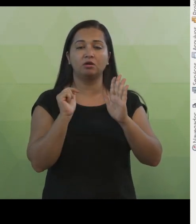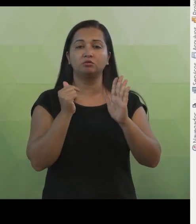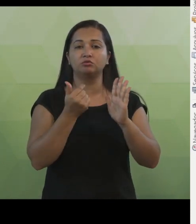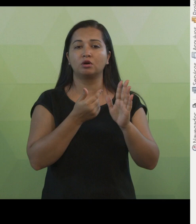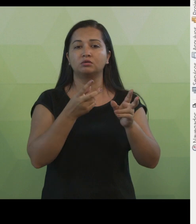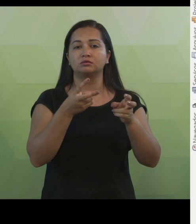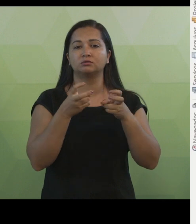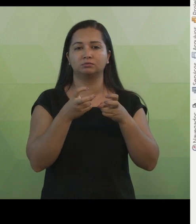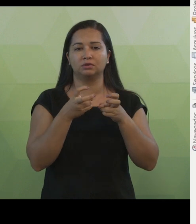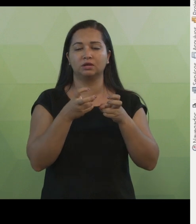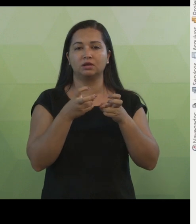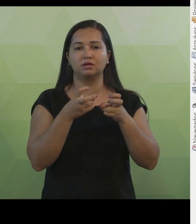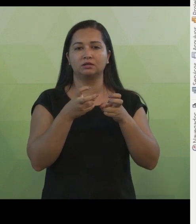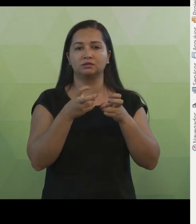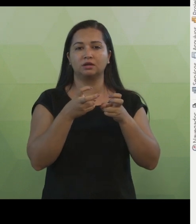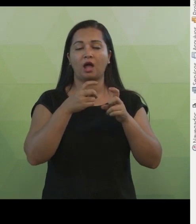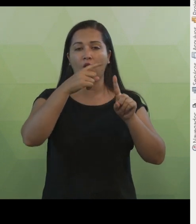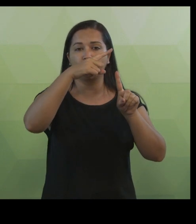Ok.